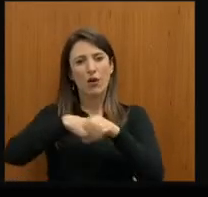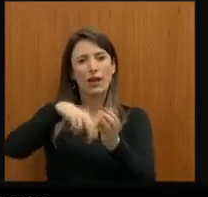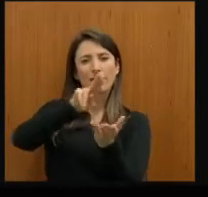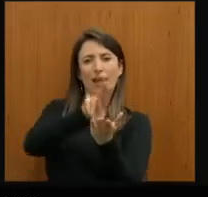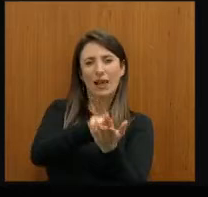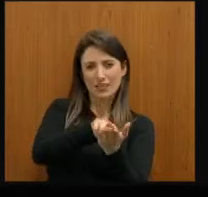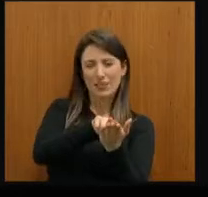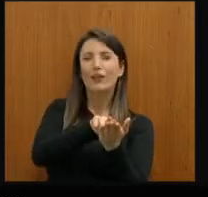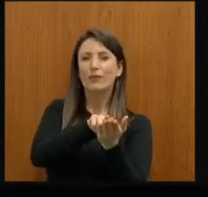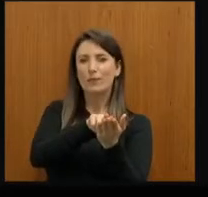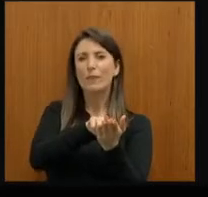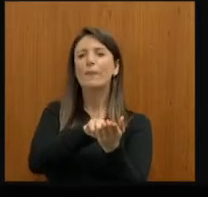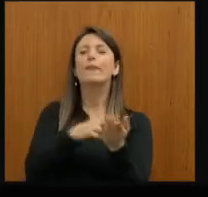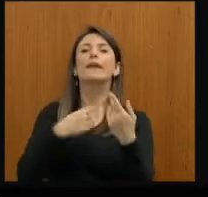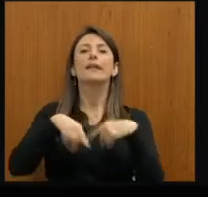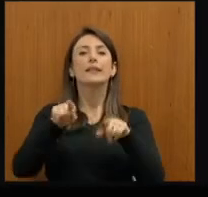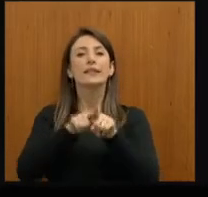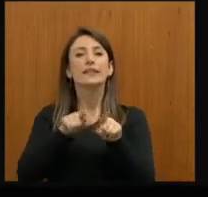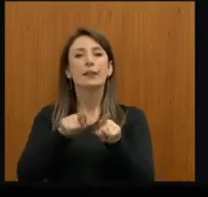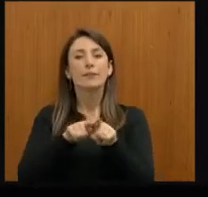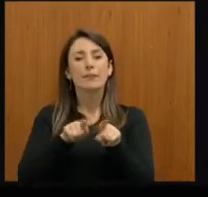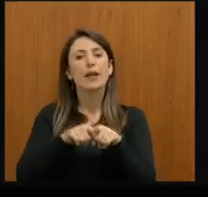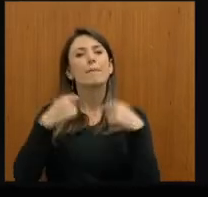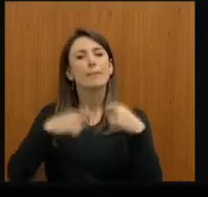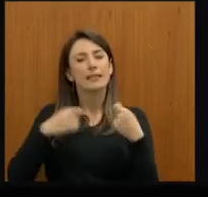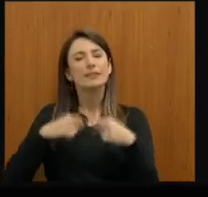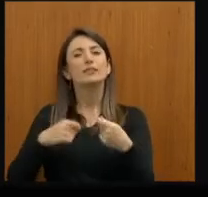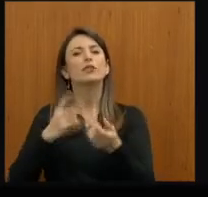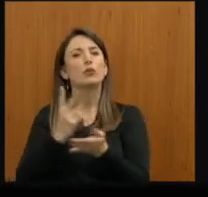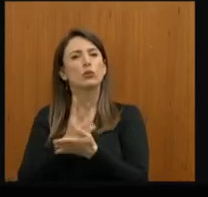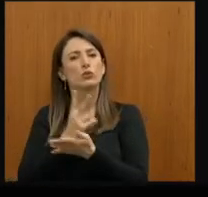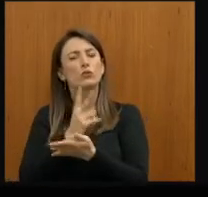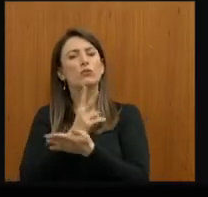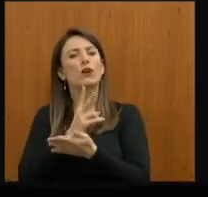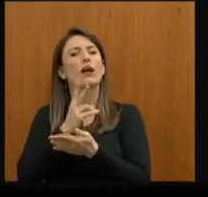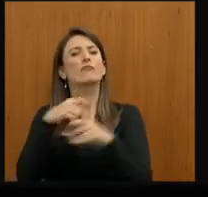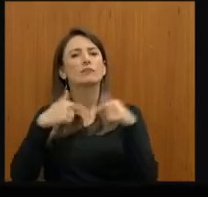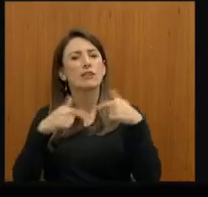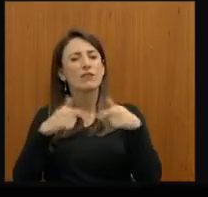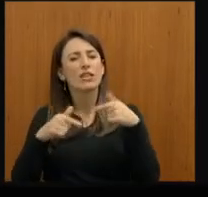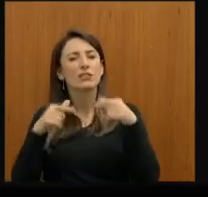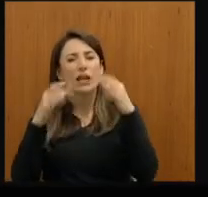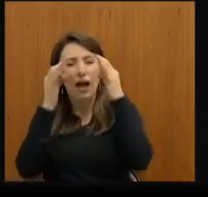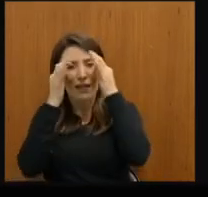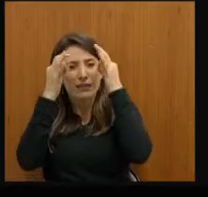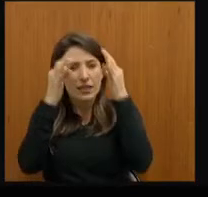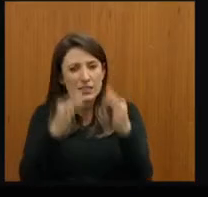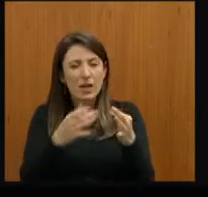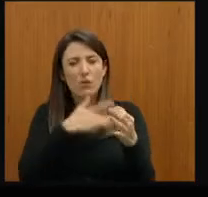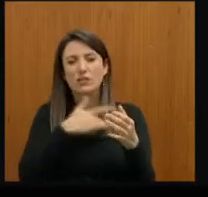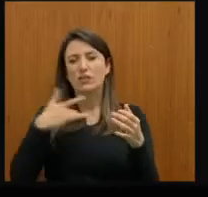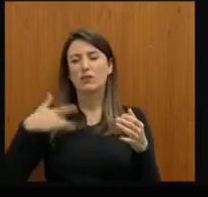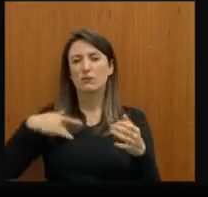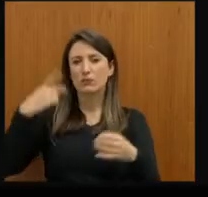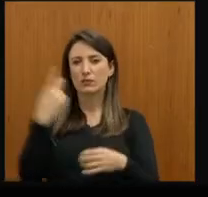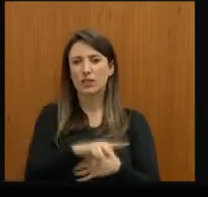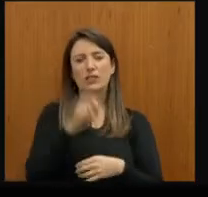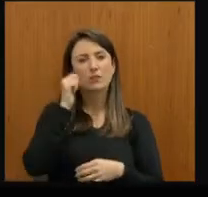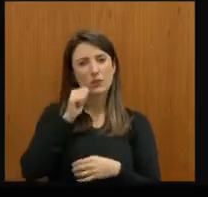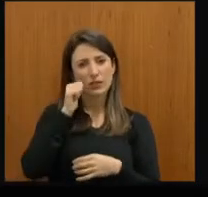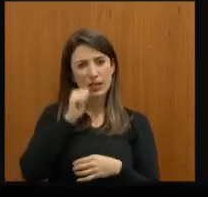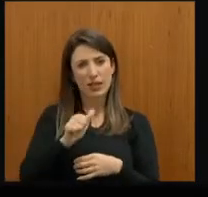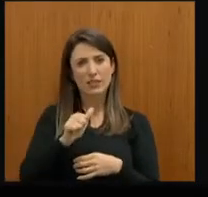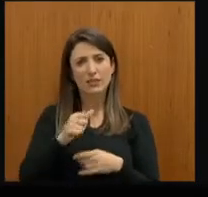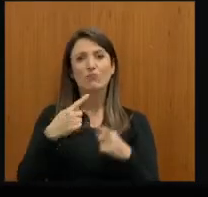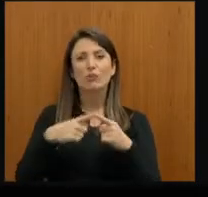é para que fossem mantidos os serviços de atenção à saúde reprodutiva das mulheres que Residem comprei um